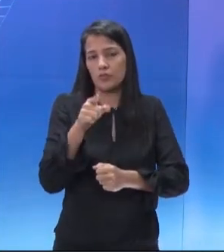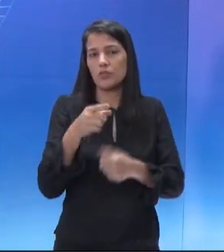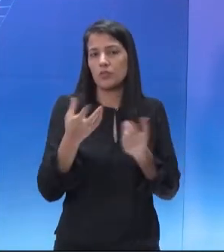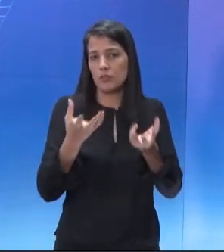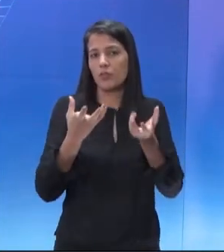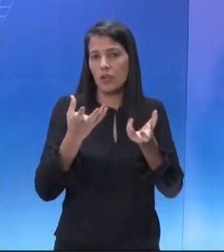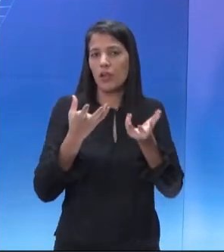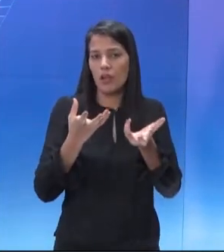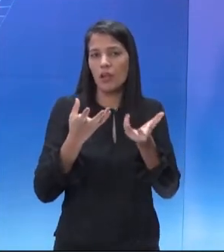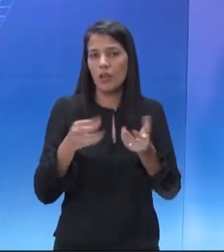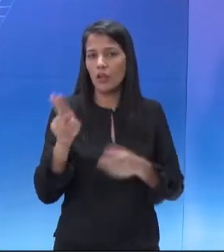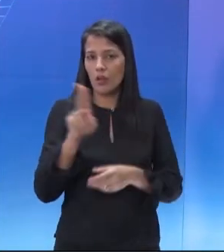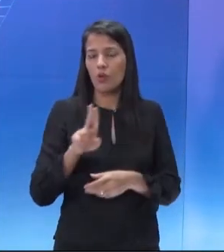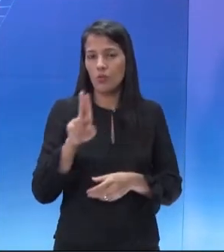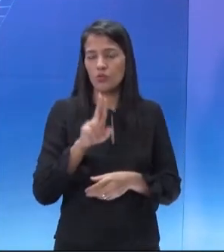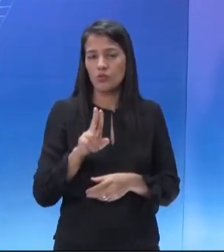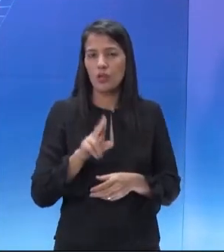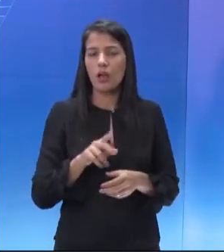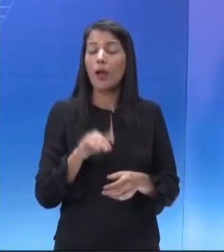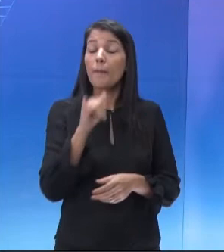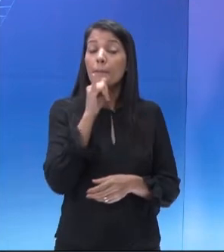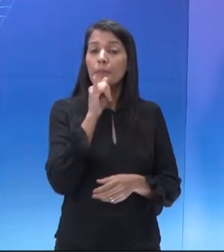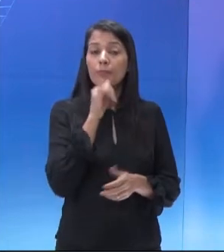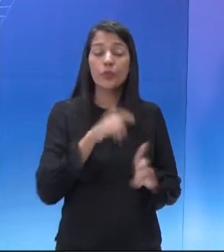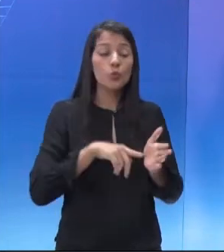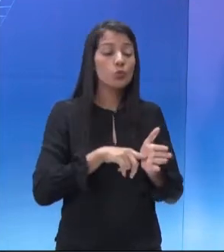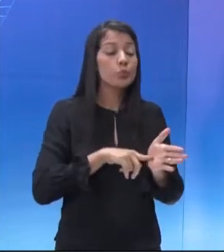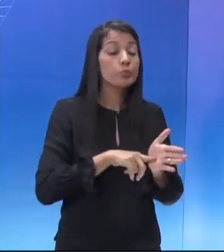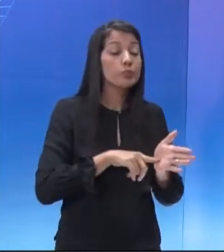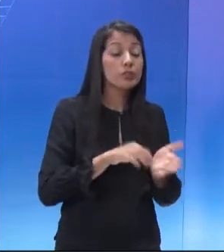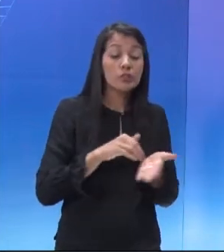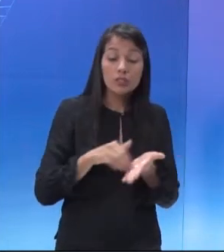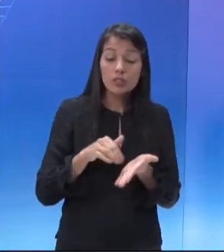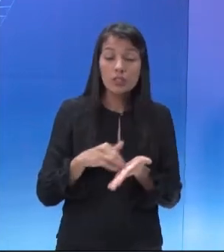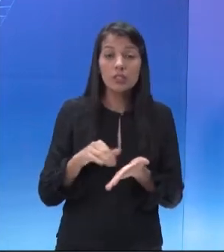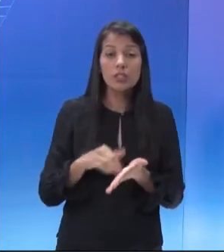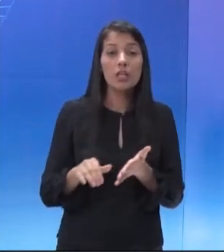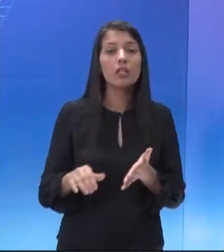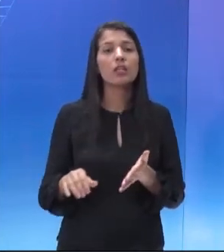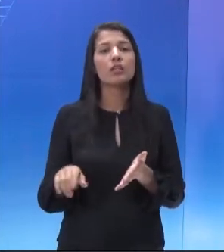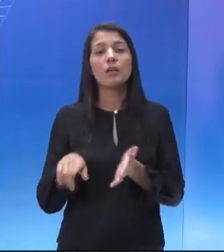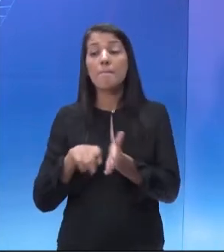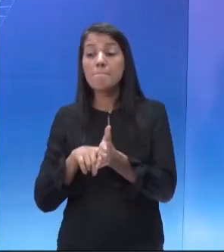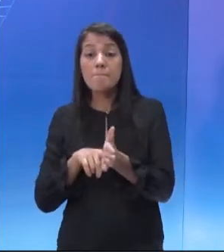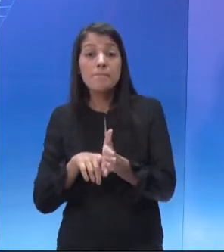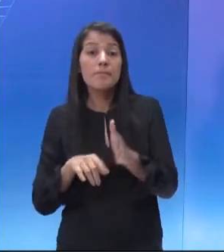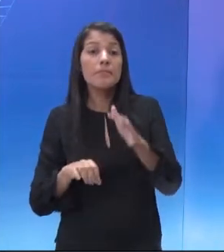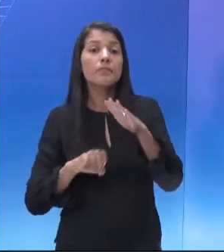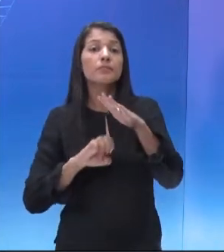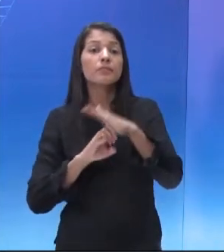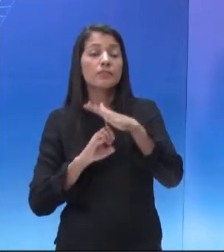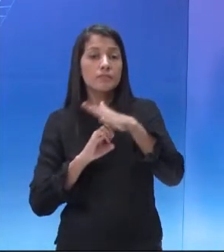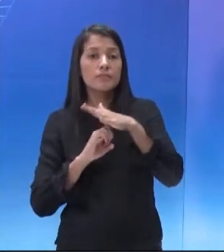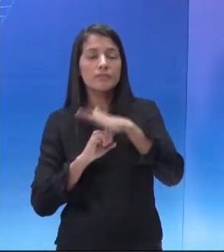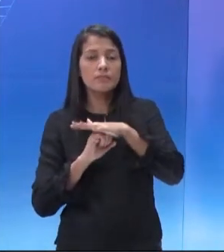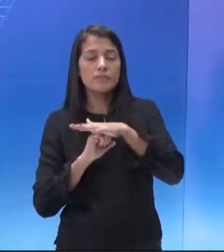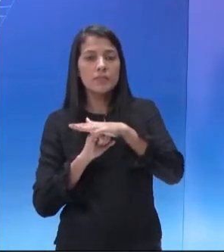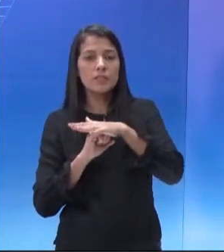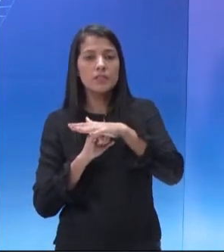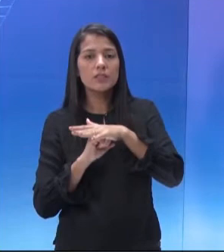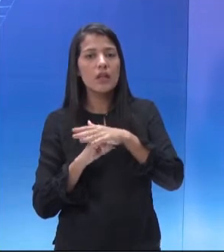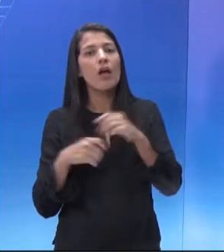referendar um argumento que você queira usar. Uma pesquisa de uma secretaria, uma pesquisa